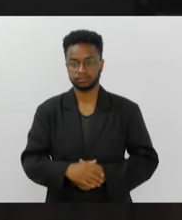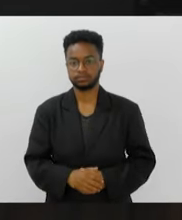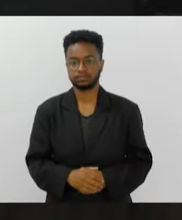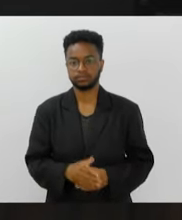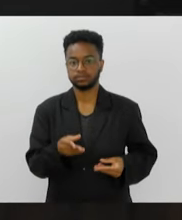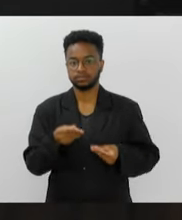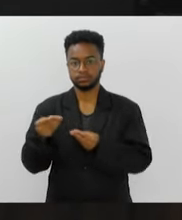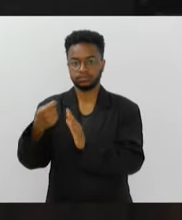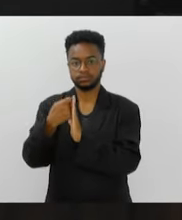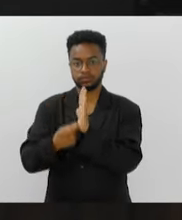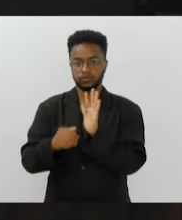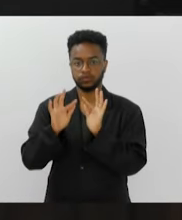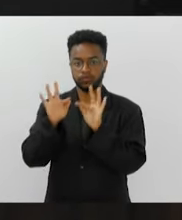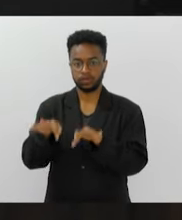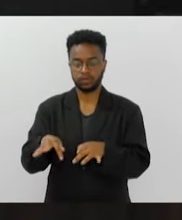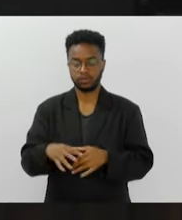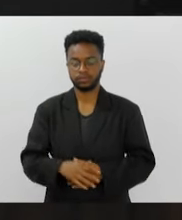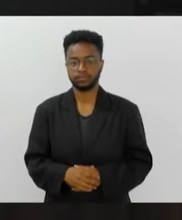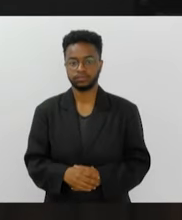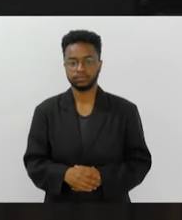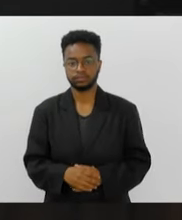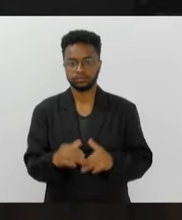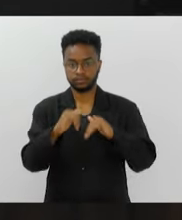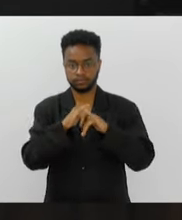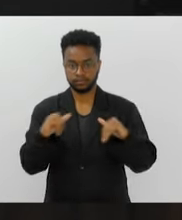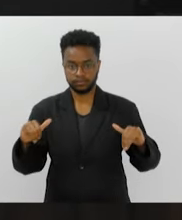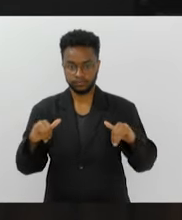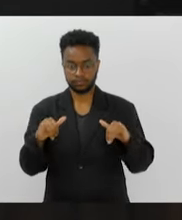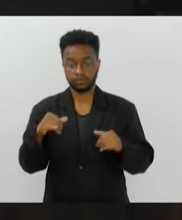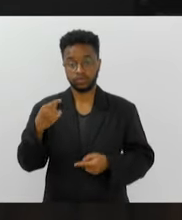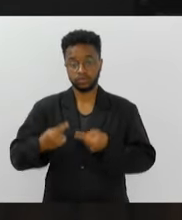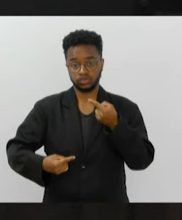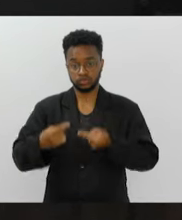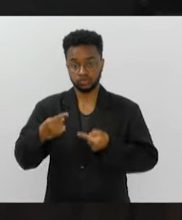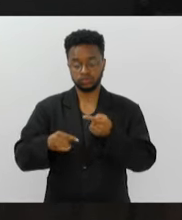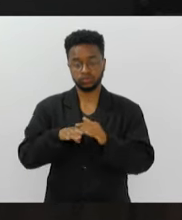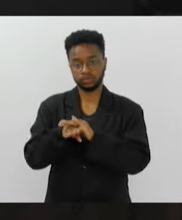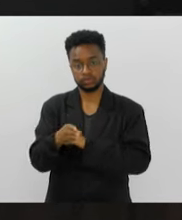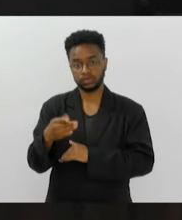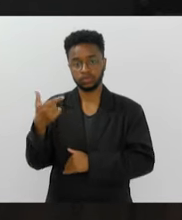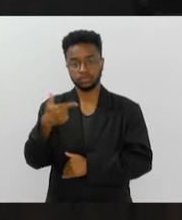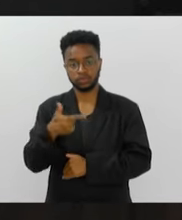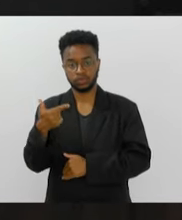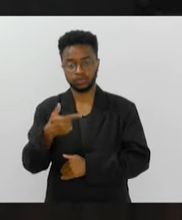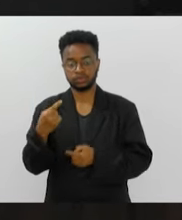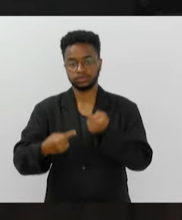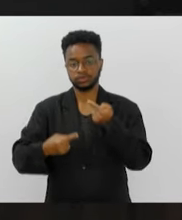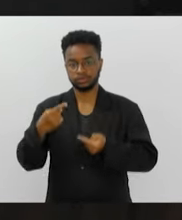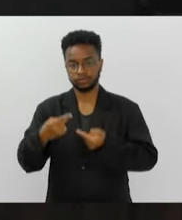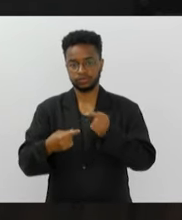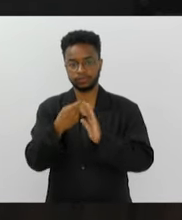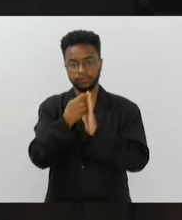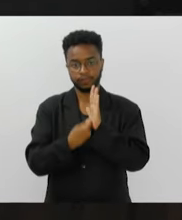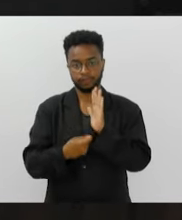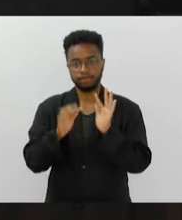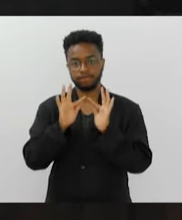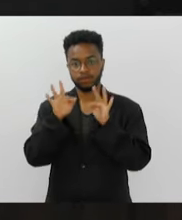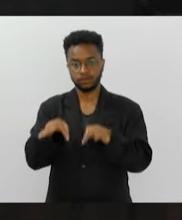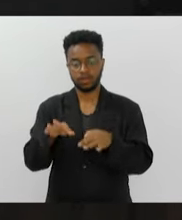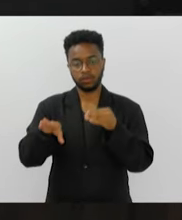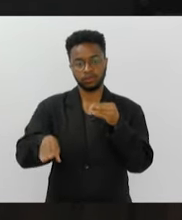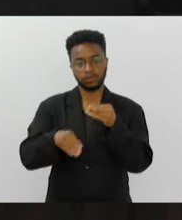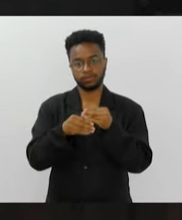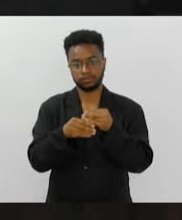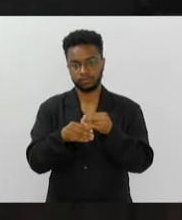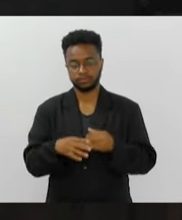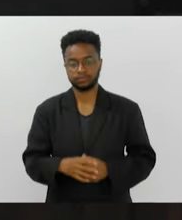V redação final anuncio em tramitação ordinária em segunda discussão redação do vencido assim